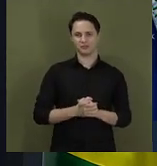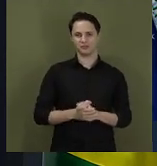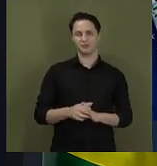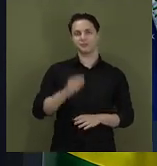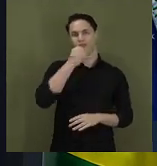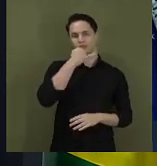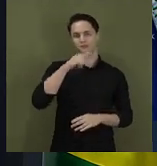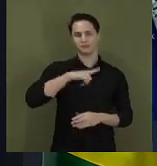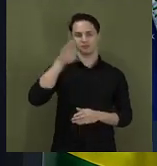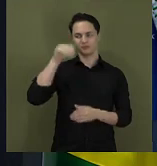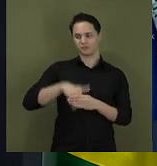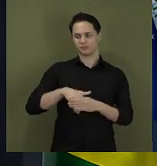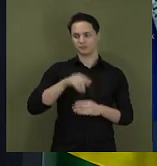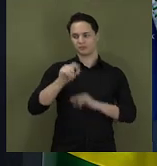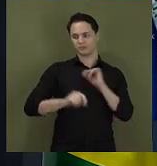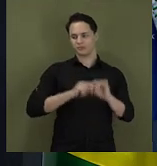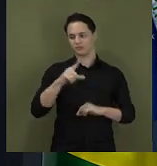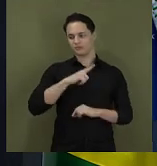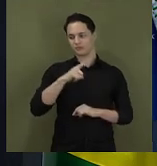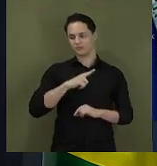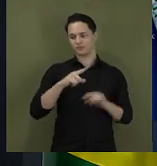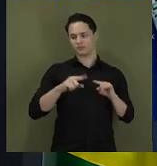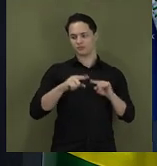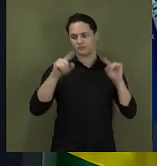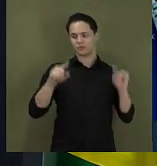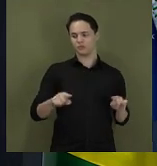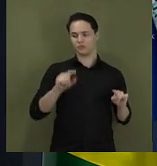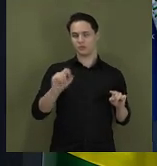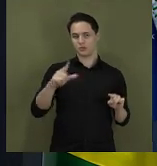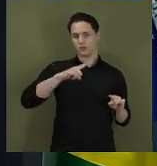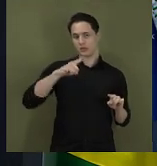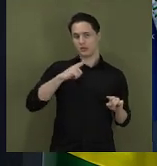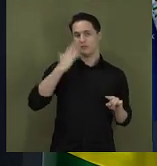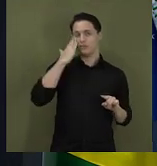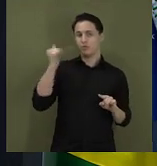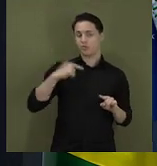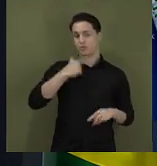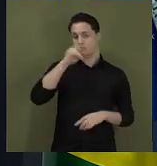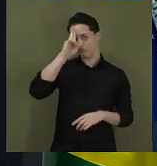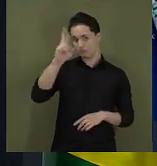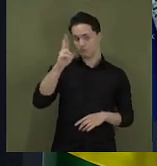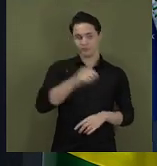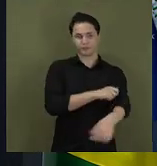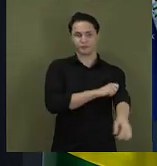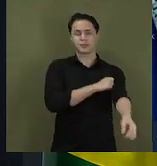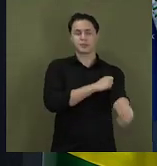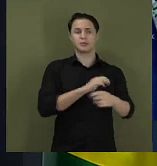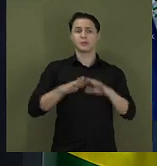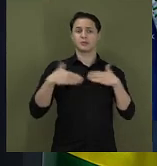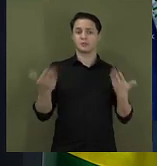uma deliberação que eu conversei com o presidente Rodrigo Pacheco e faço novamente um apelo ao senhor,